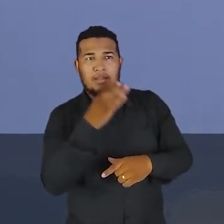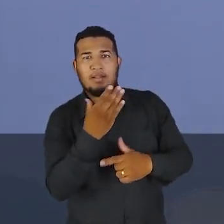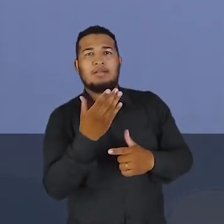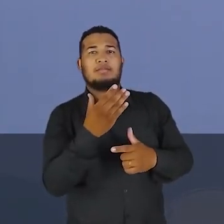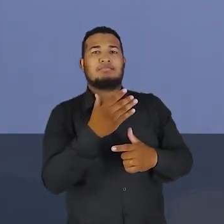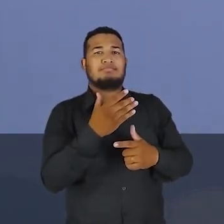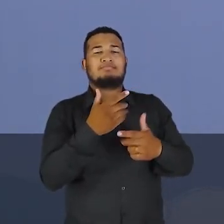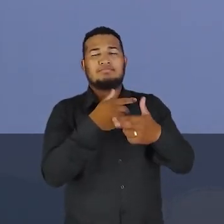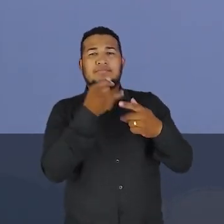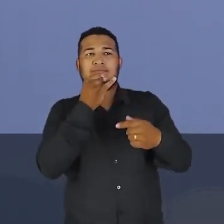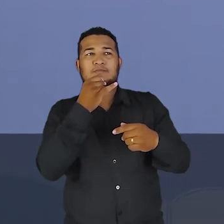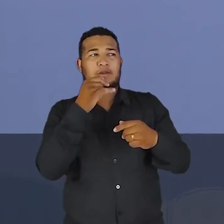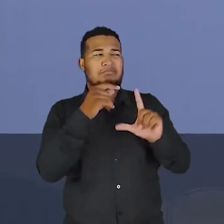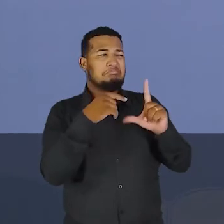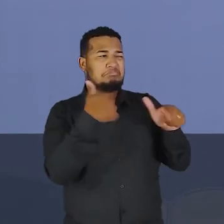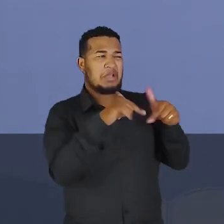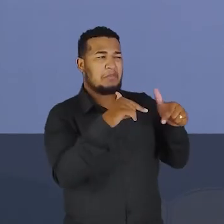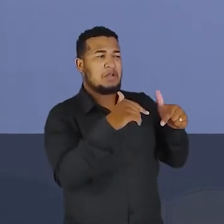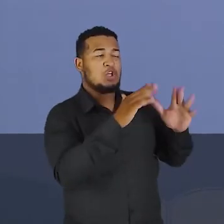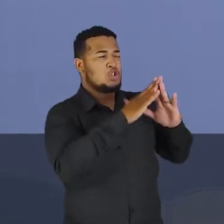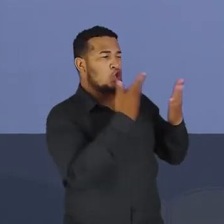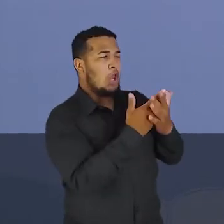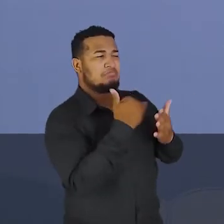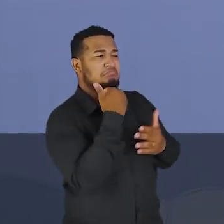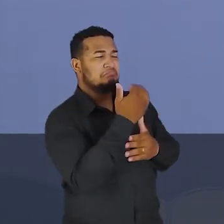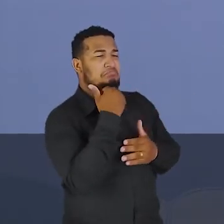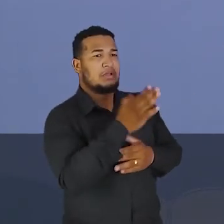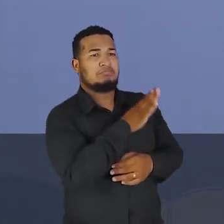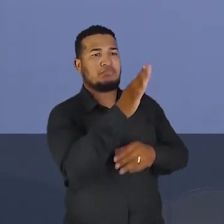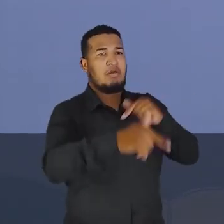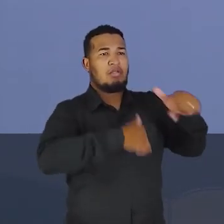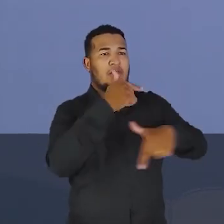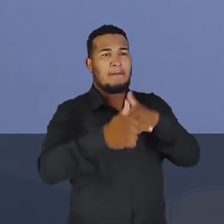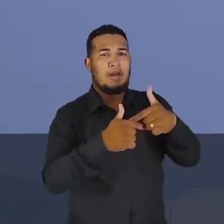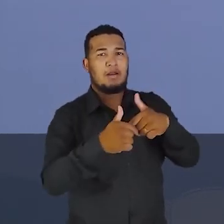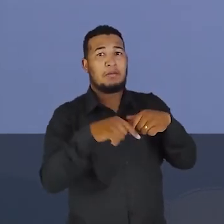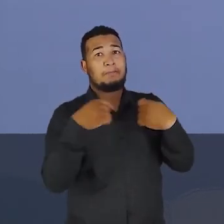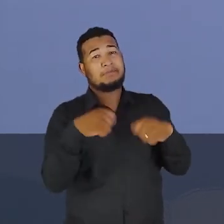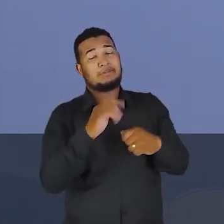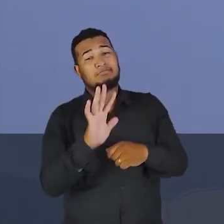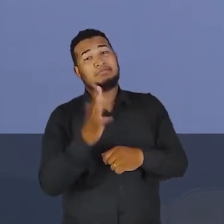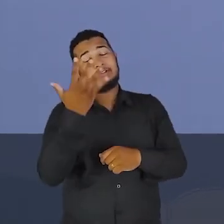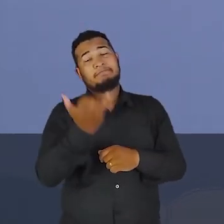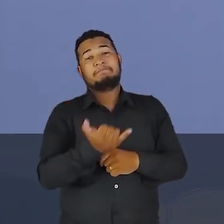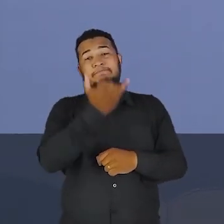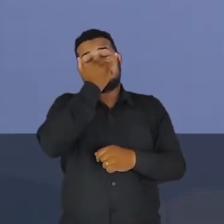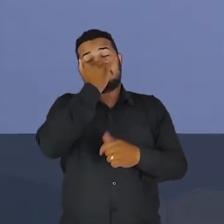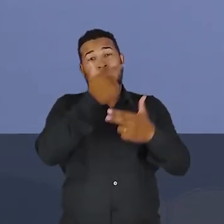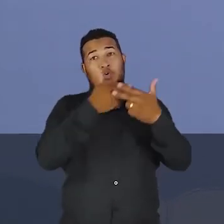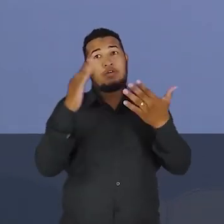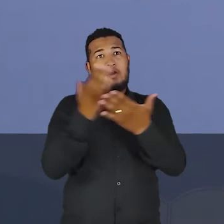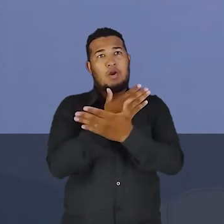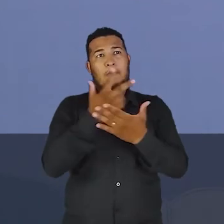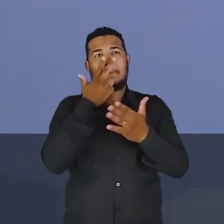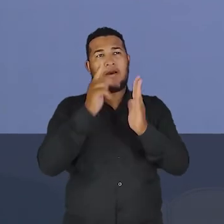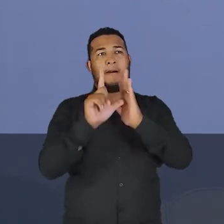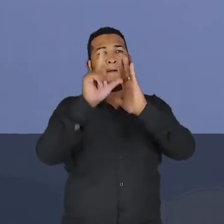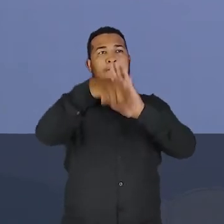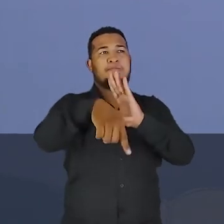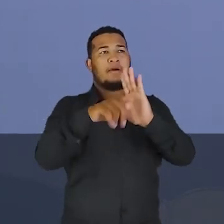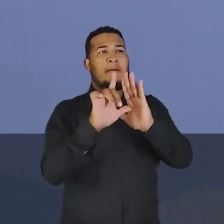sair da escola porque precisa de trabalho e para conseguir se sustentar, algumas situações acabam sendo adiadas na vida